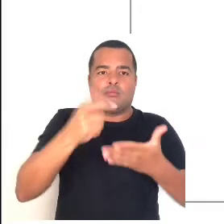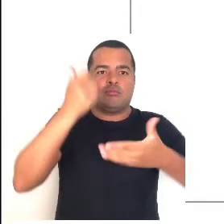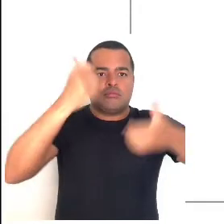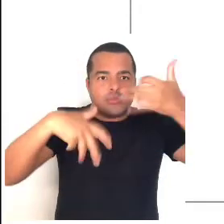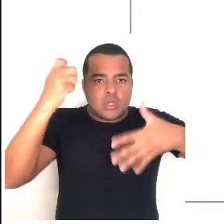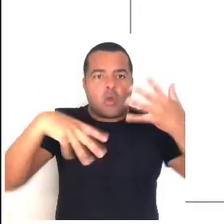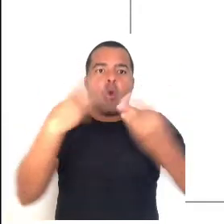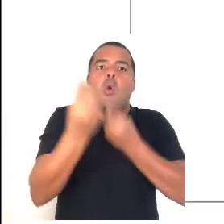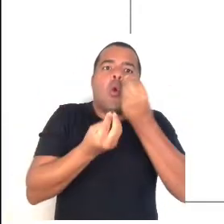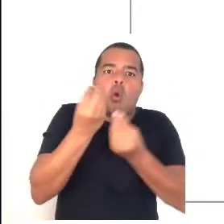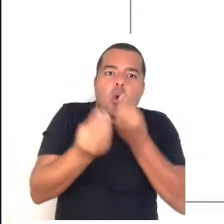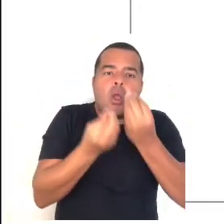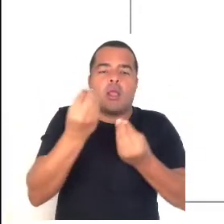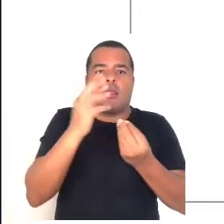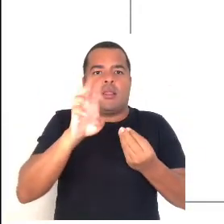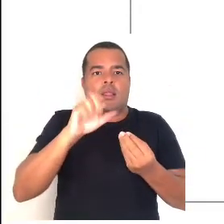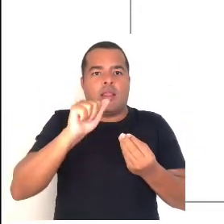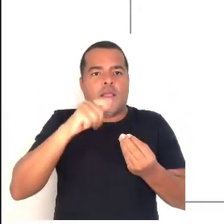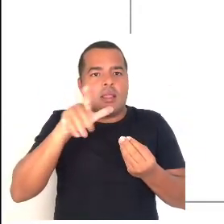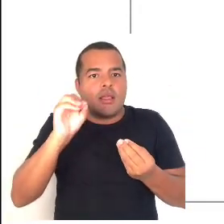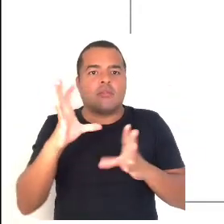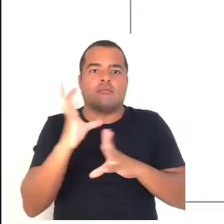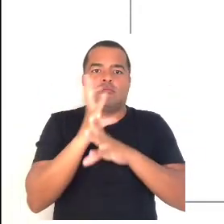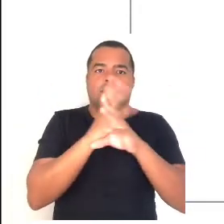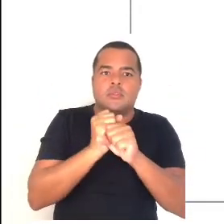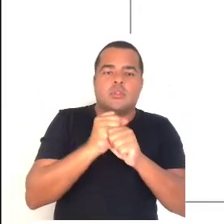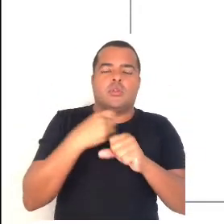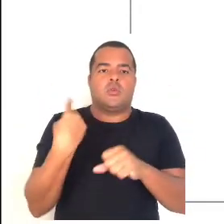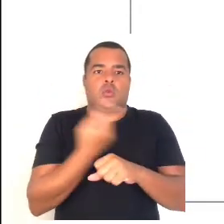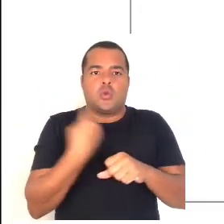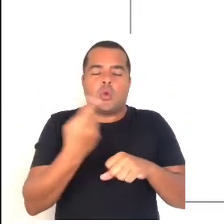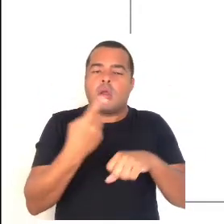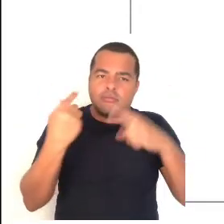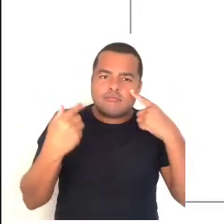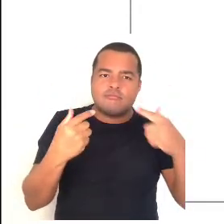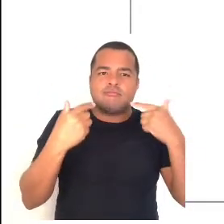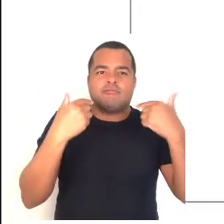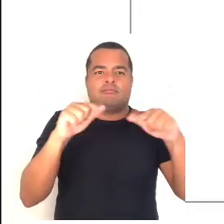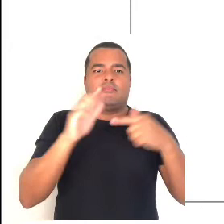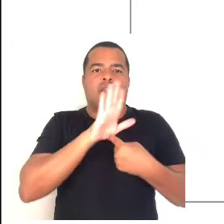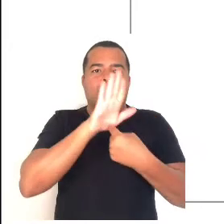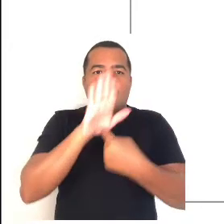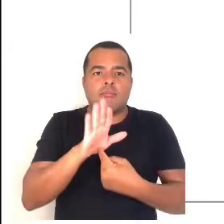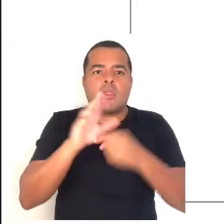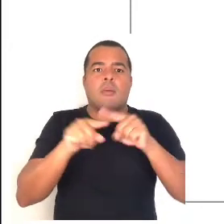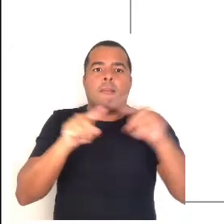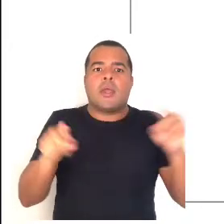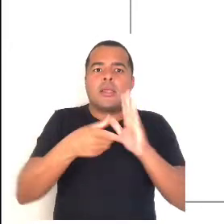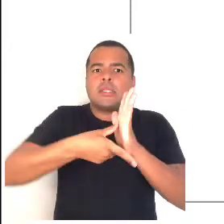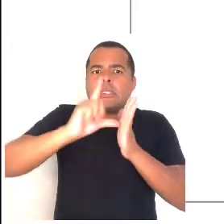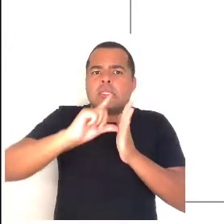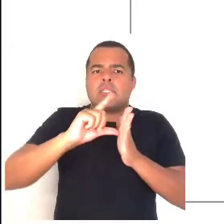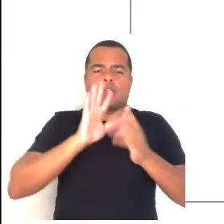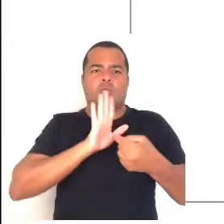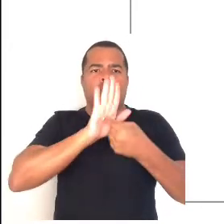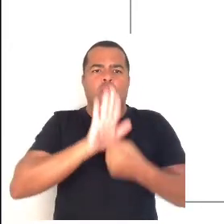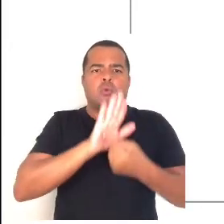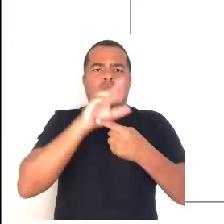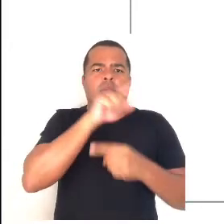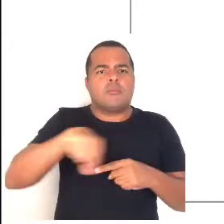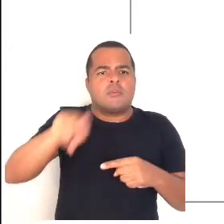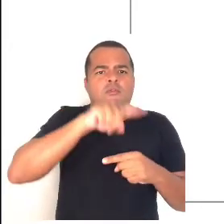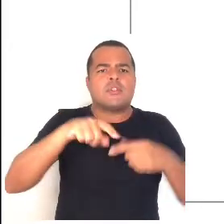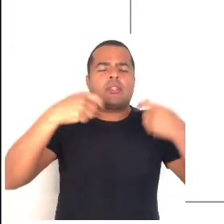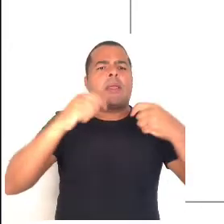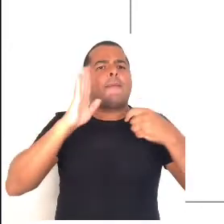alguns comentários a vocês sobre o tipo de reação de substituição nucleofílica, ao qual a gente trabalhou há pouco, mas antes